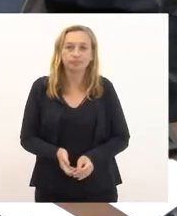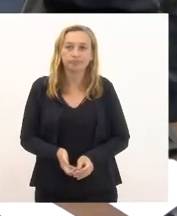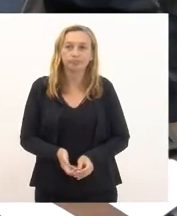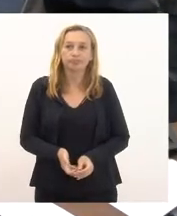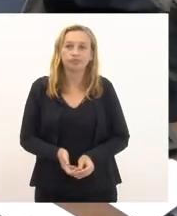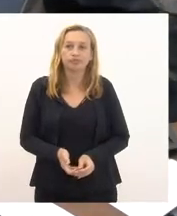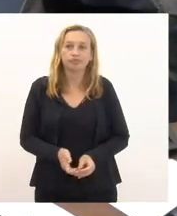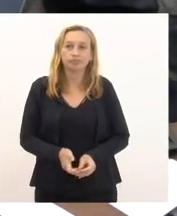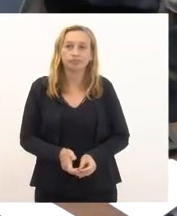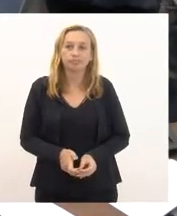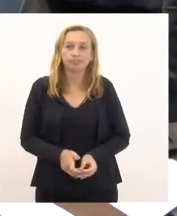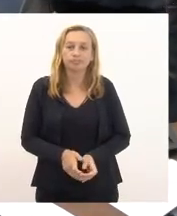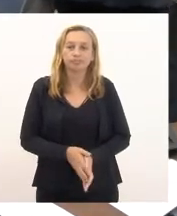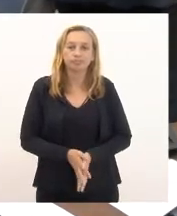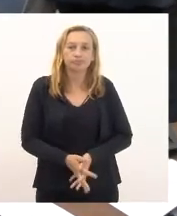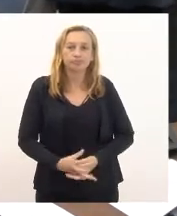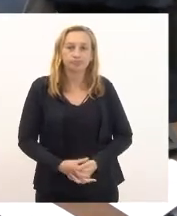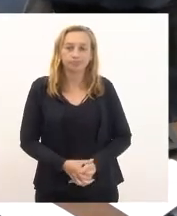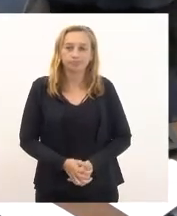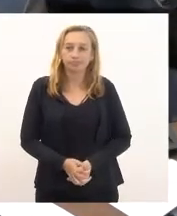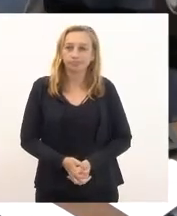Não, a gente não está brigando, a gente está unido. Pô.